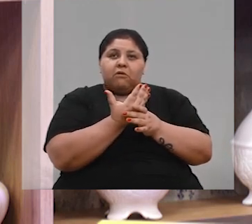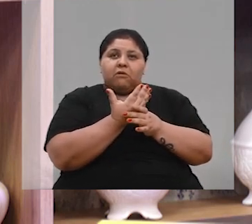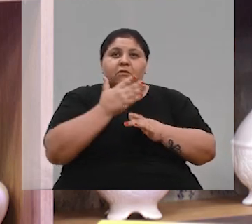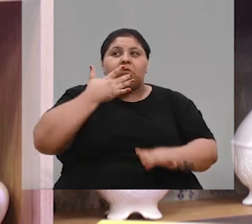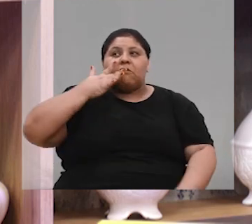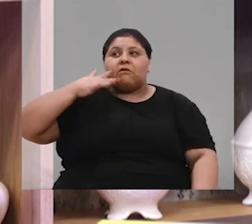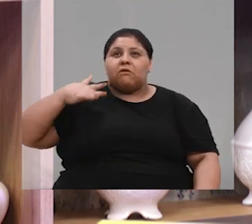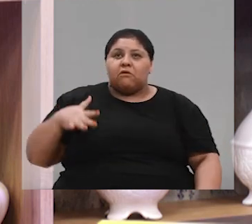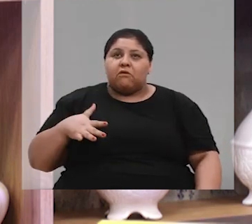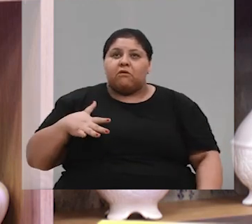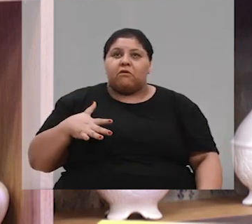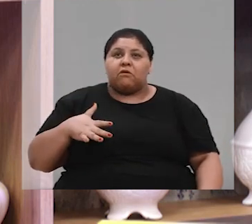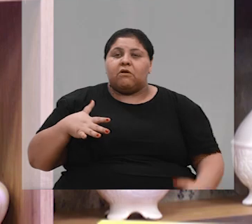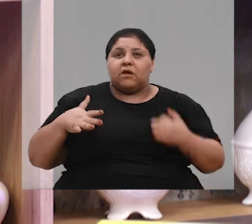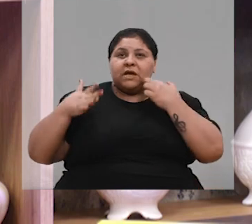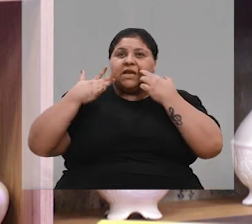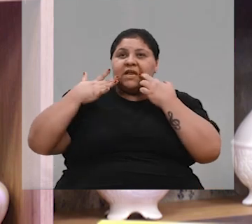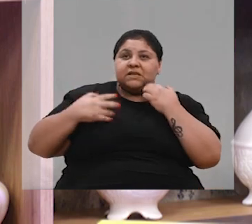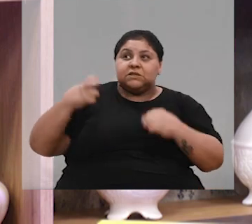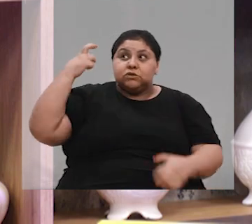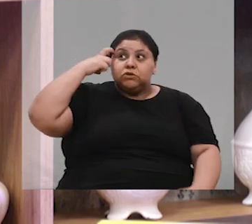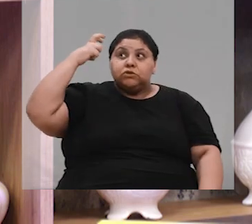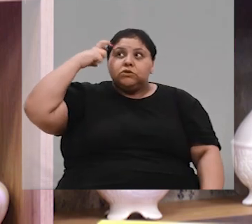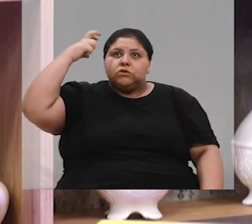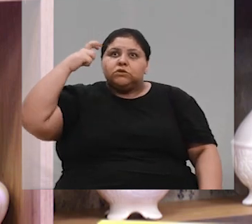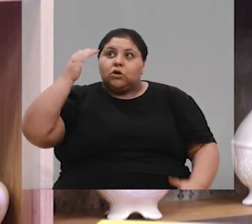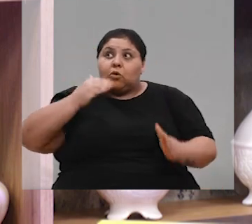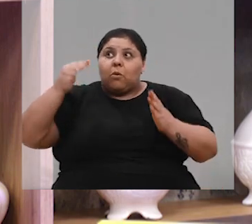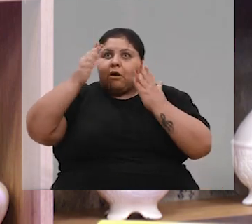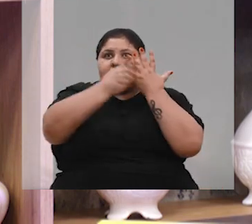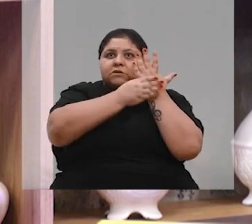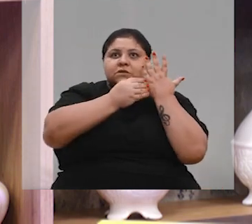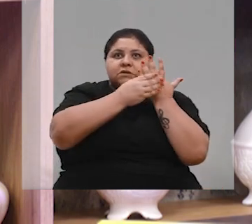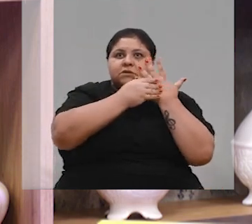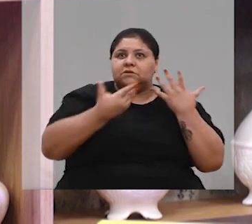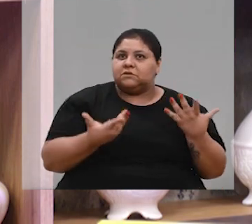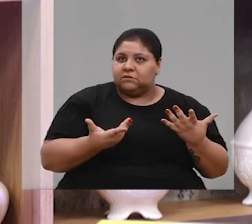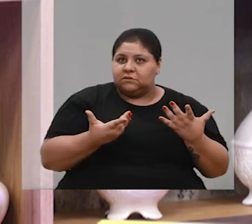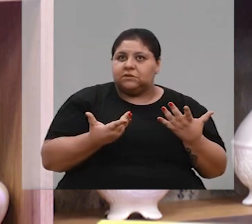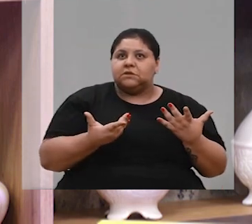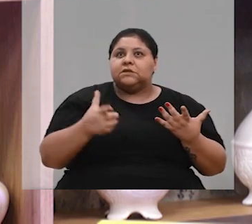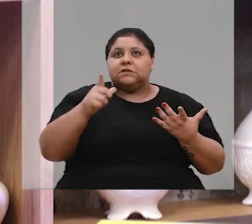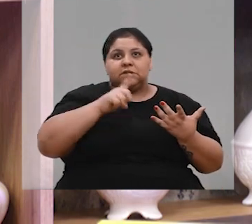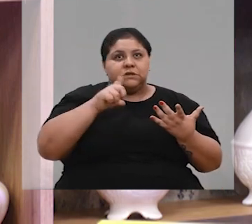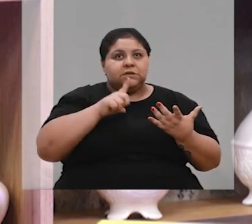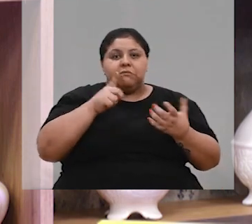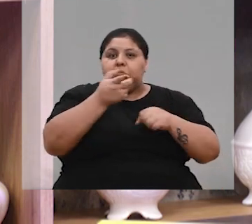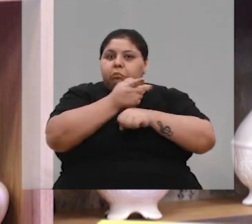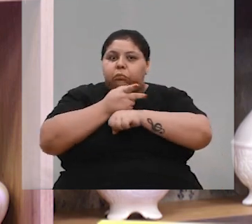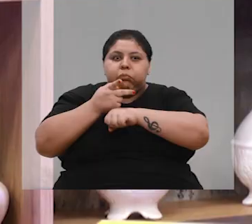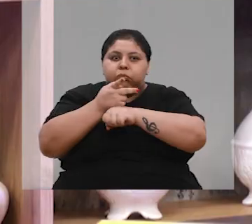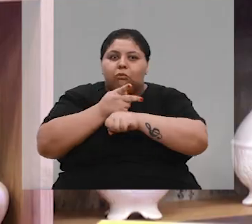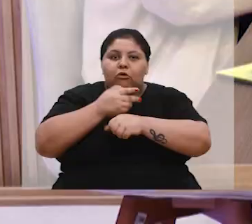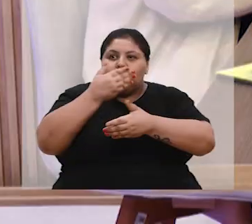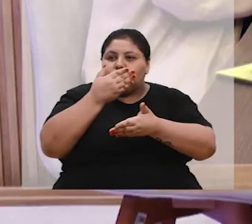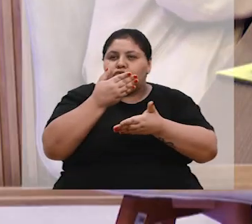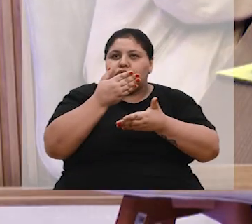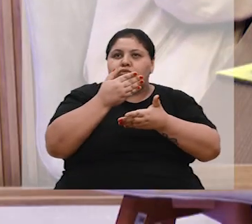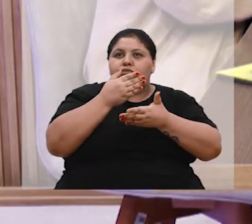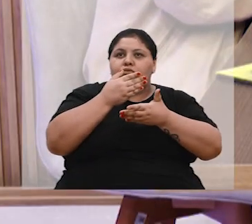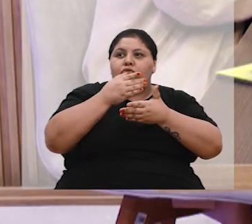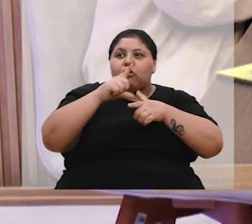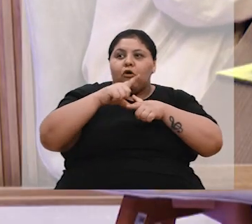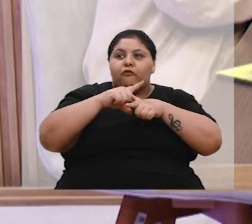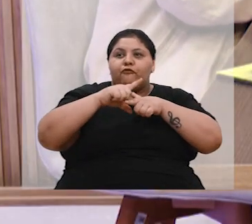altas habilidades, né? Crianças superdotadas e com altas habilidades. Temas que não estavam no radar há pouquíssimos anos atrás, né? Exatamente isso.